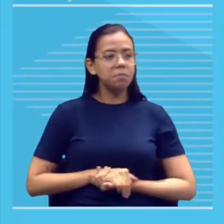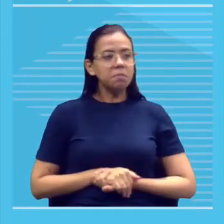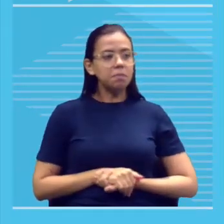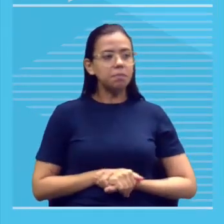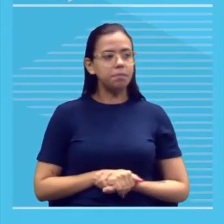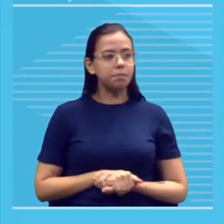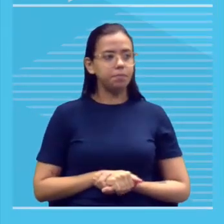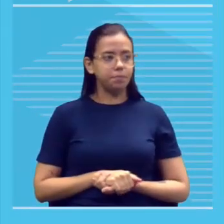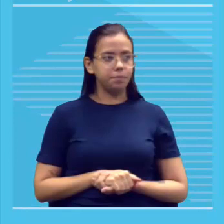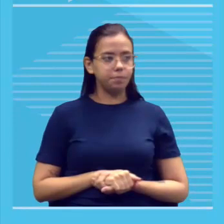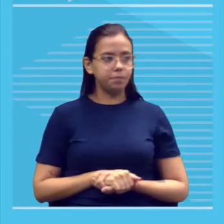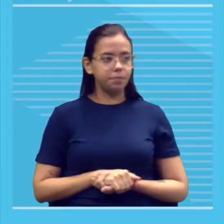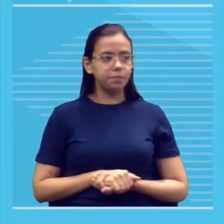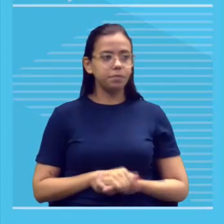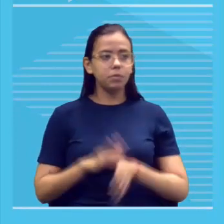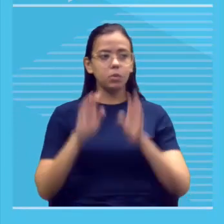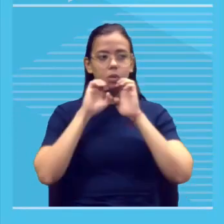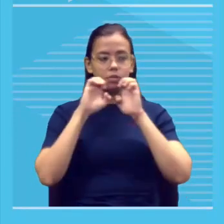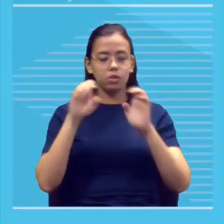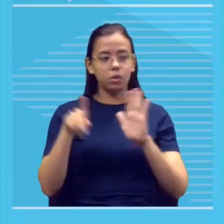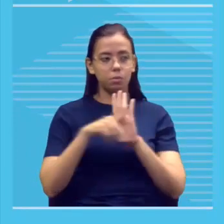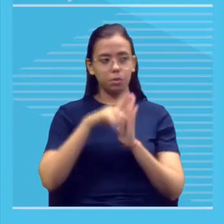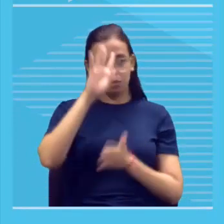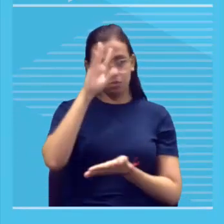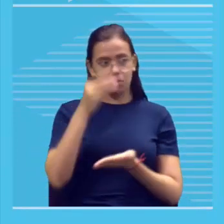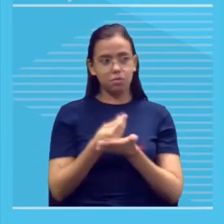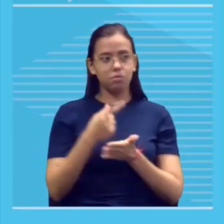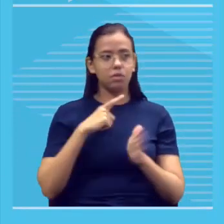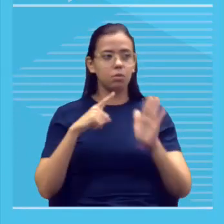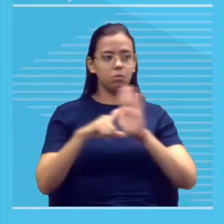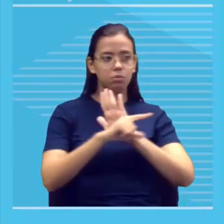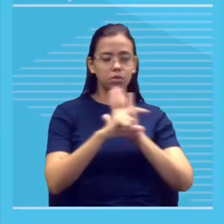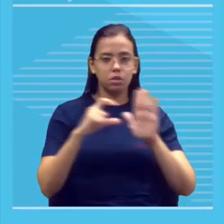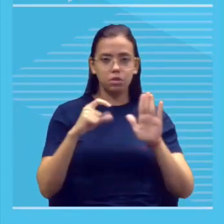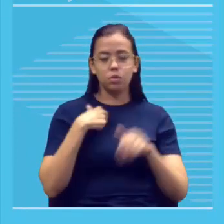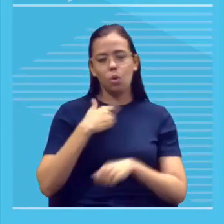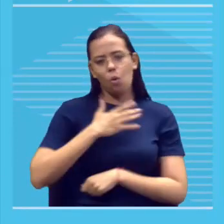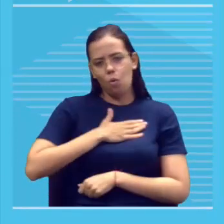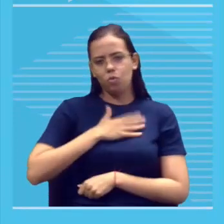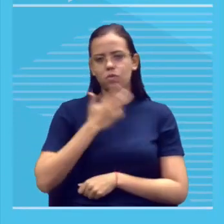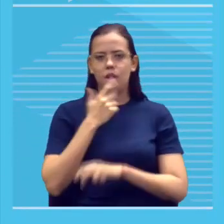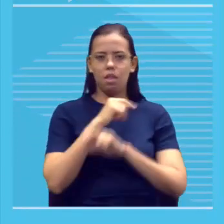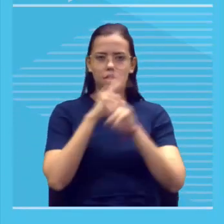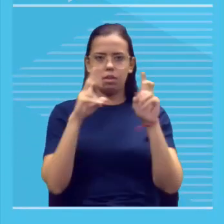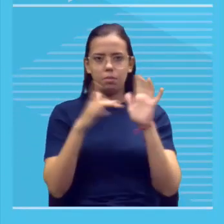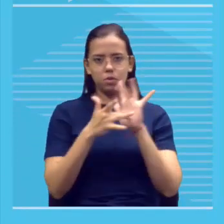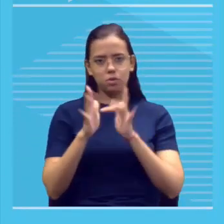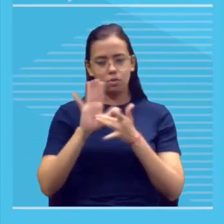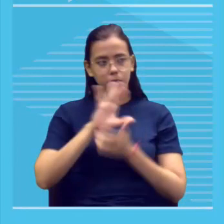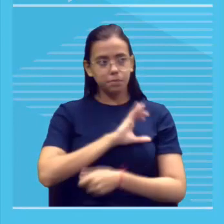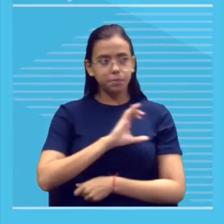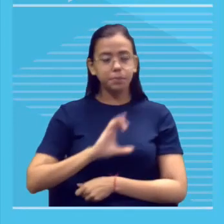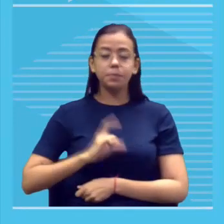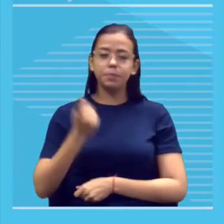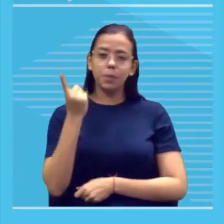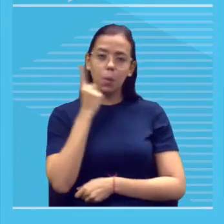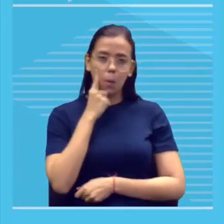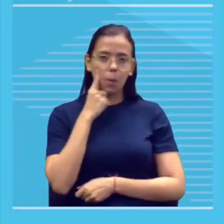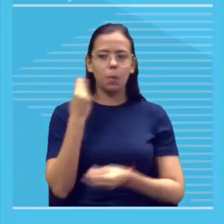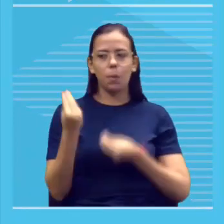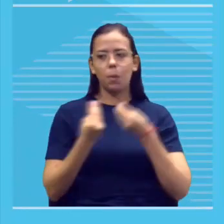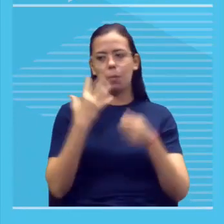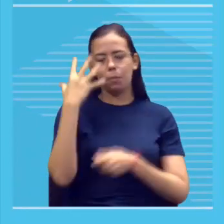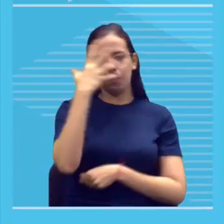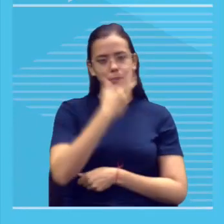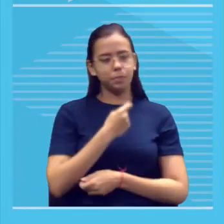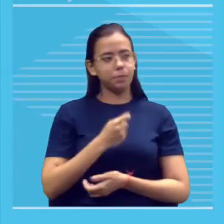o evangelho segundo espiritismo tem esse trecho que eu gosto muito que vai falar sobre Jesus Cristo Olha que bonito tá